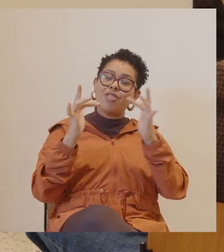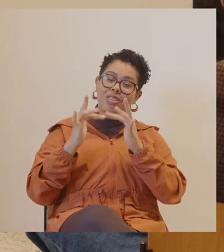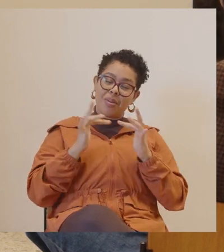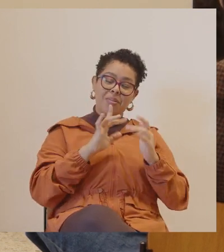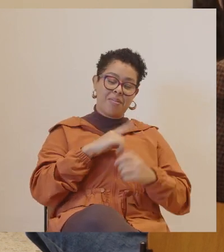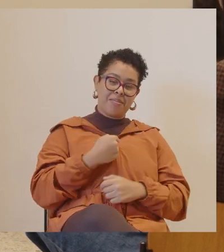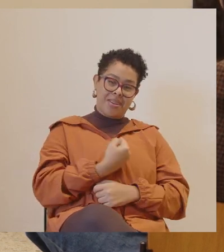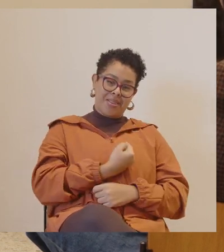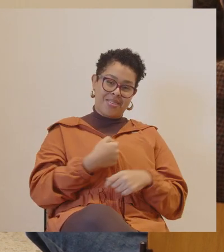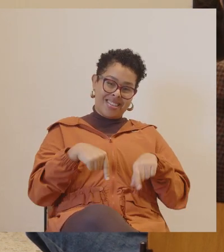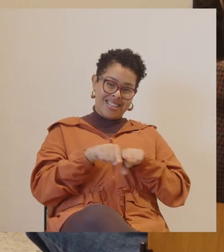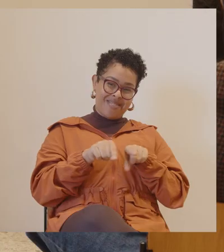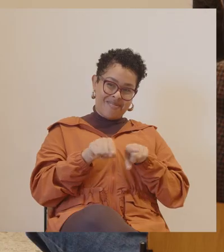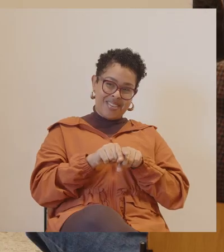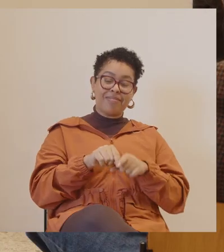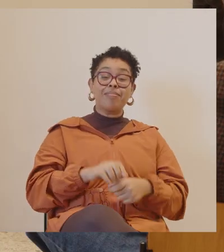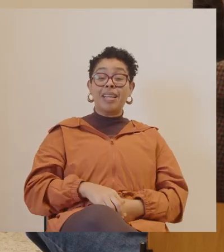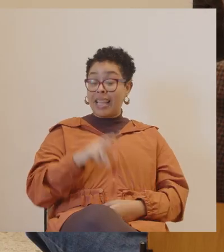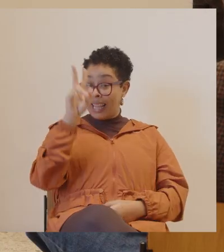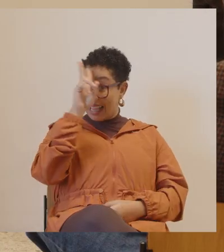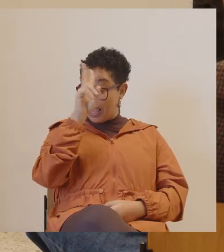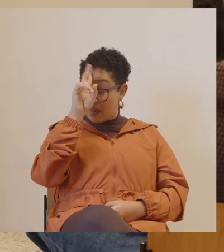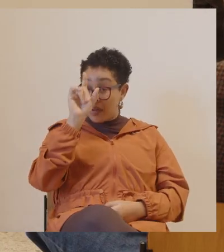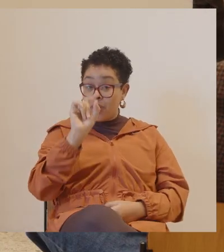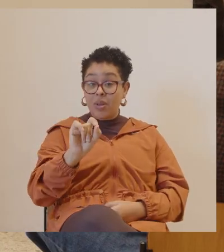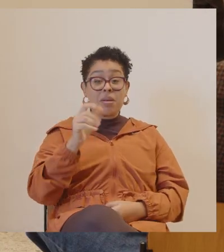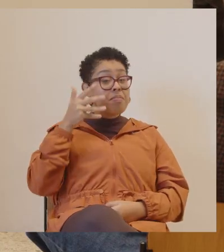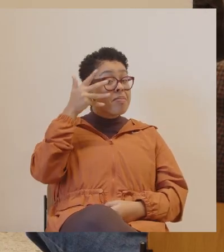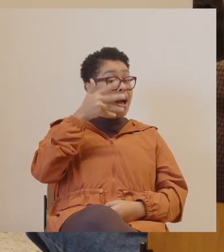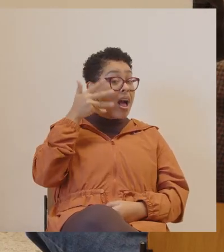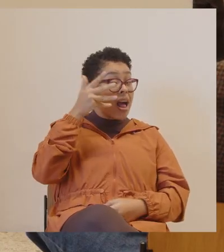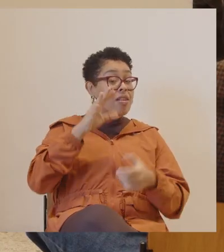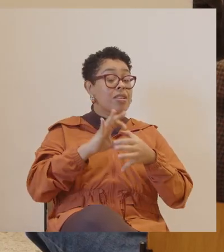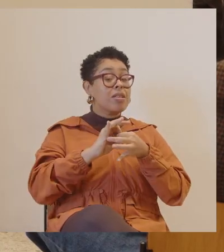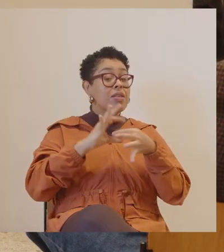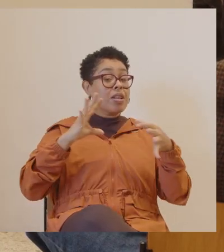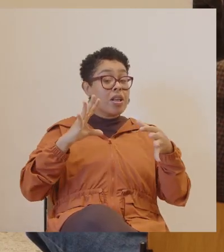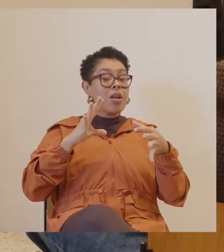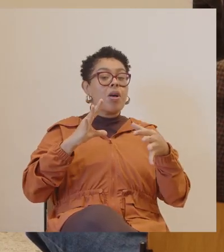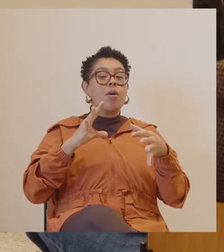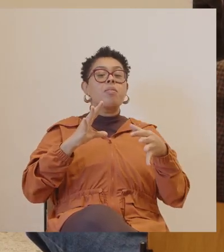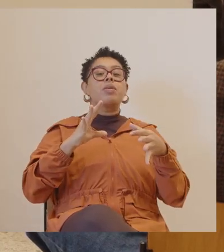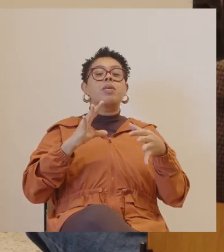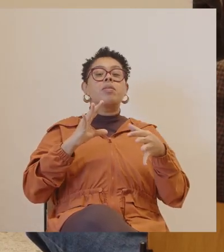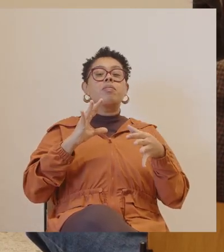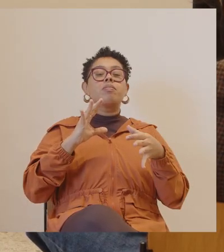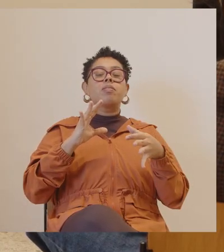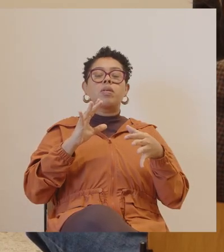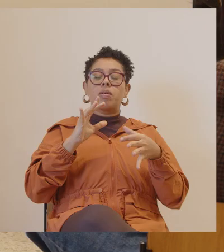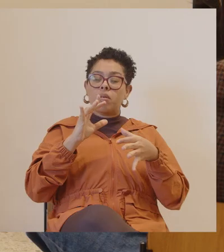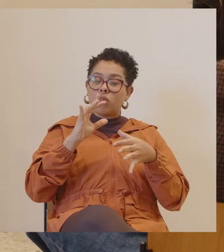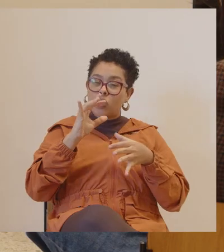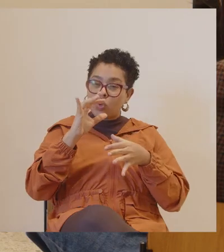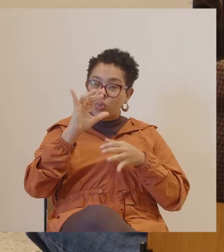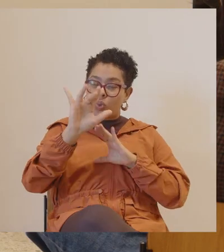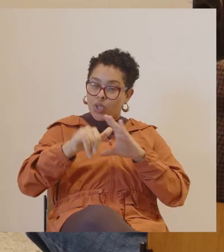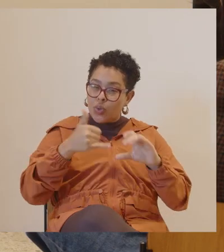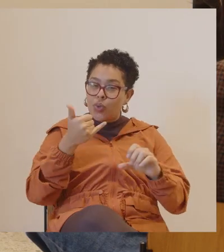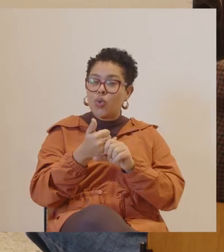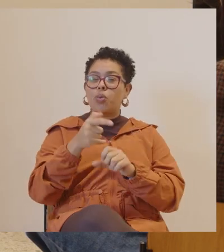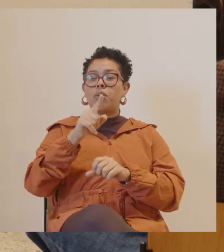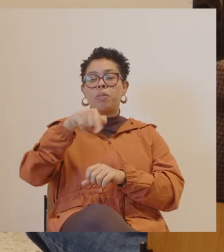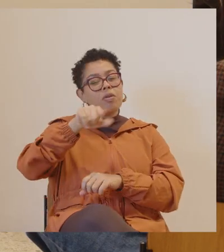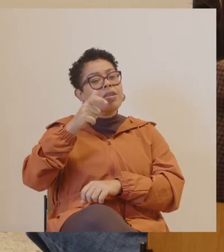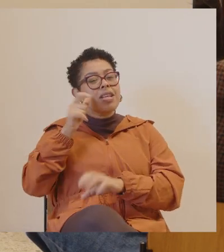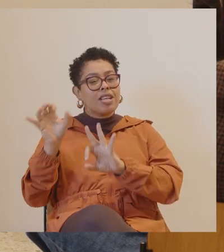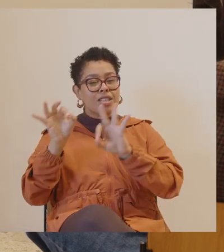também. Lembrar que a palestra da Ana vai estar disponível muito em breve no YouTube, para vocês reverem, enviarem para os